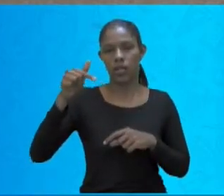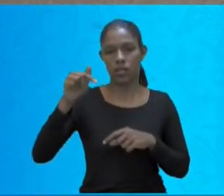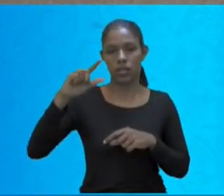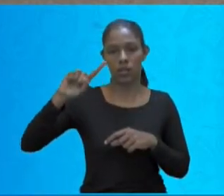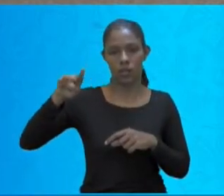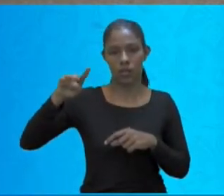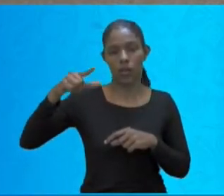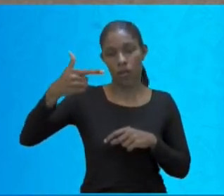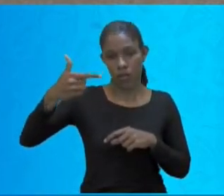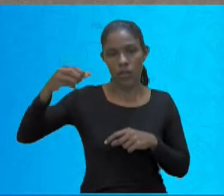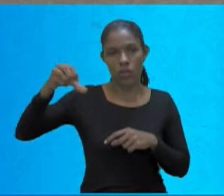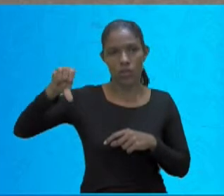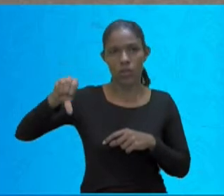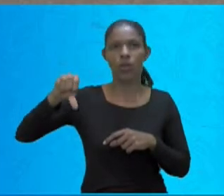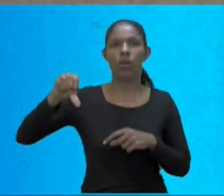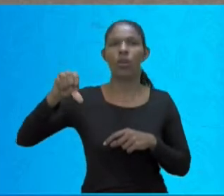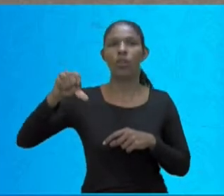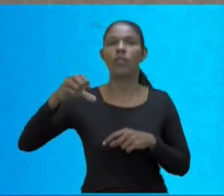como